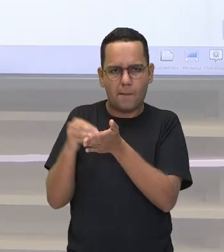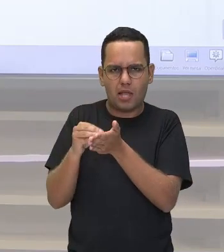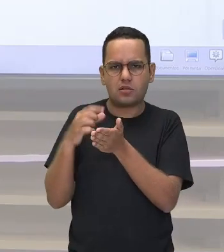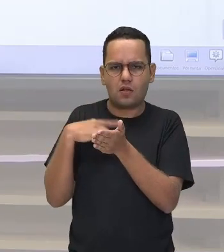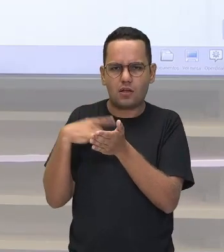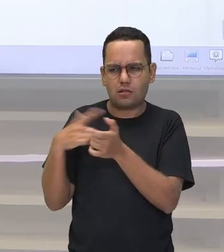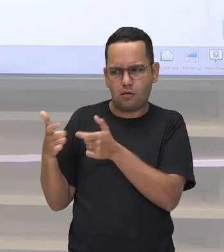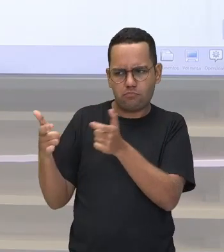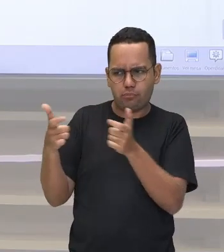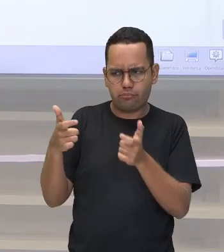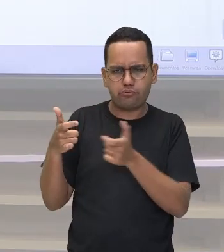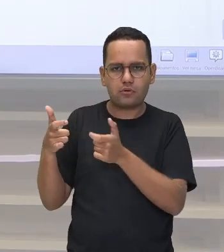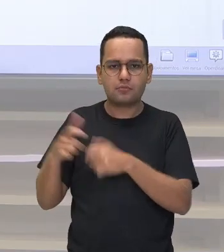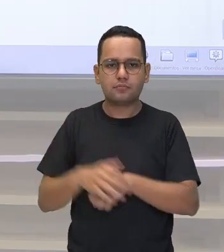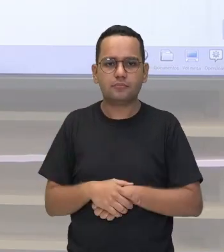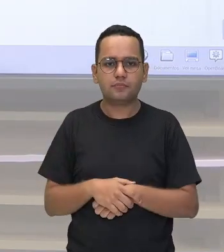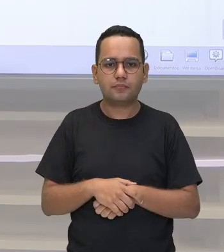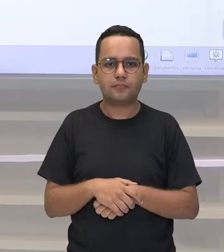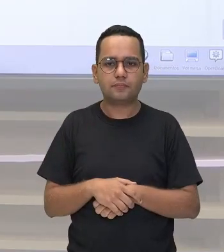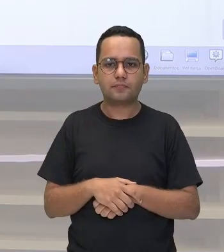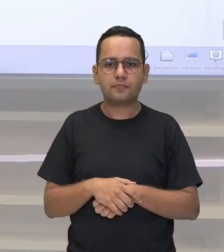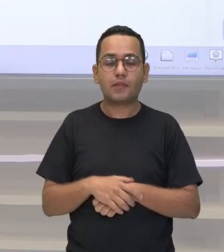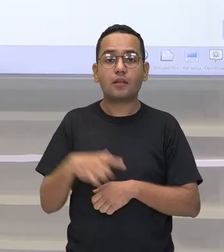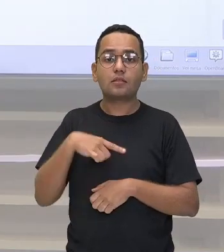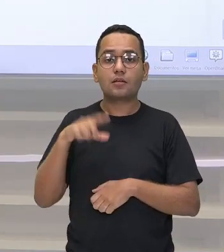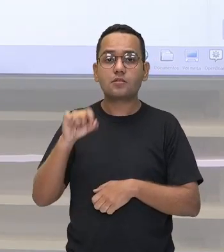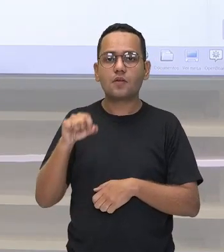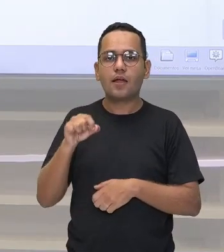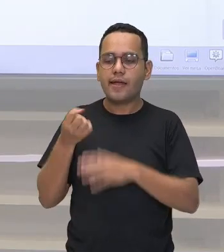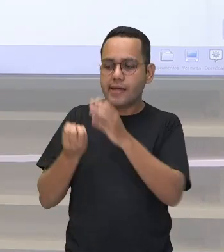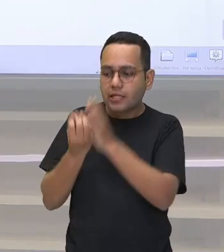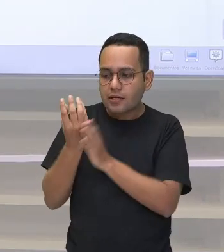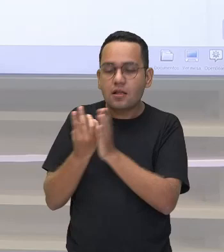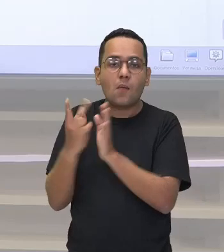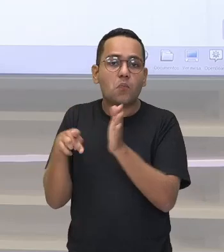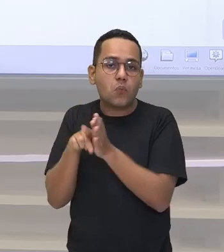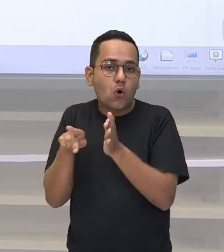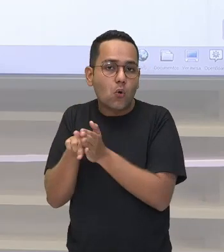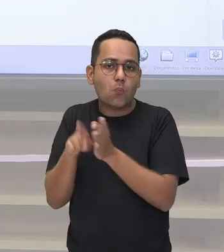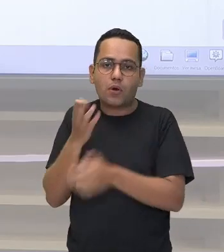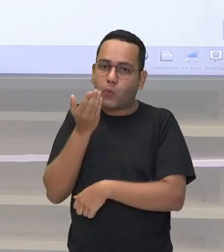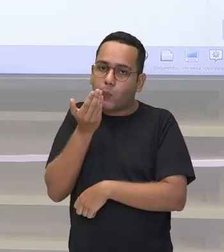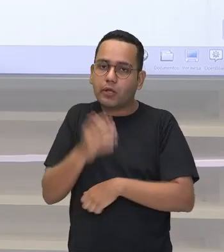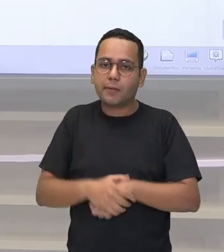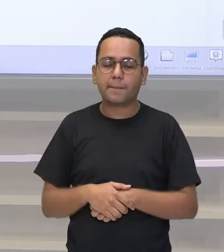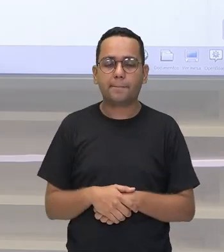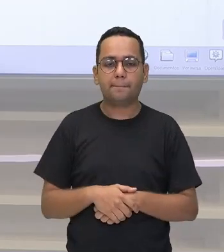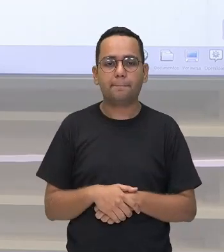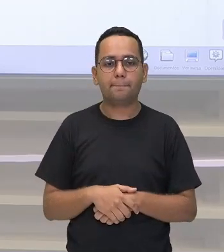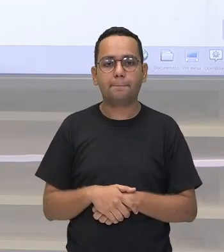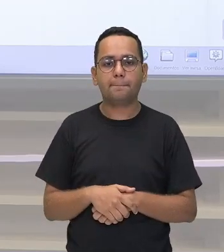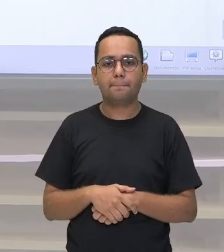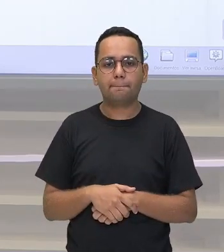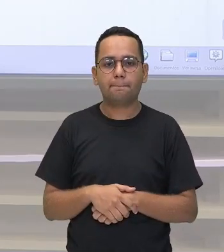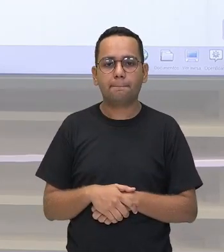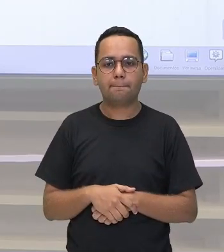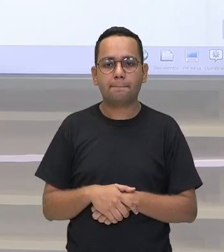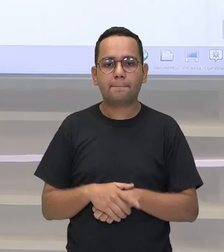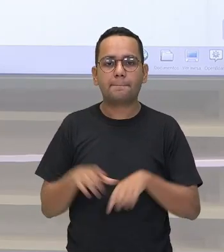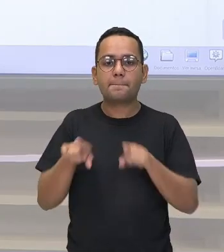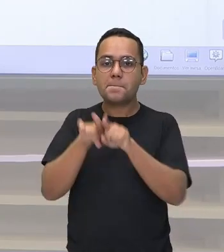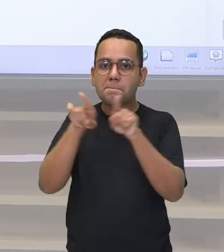no Brasil, fazem para a subsistência. Nós estamos basicamente falando daquelas características